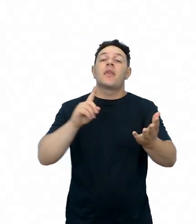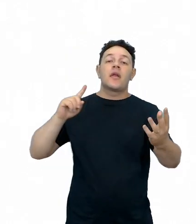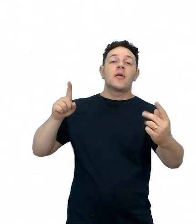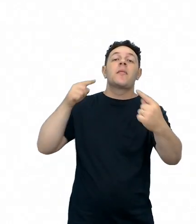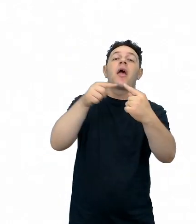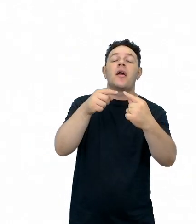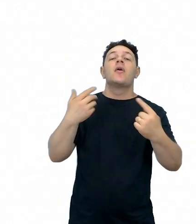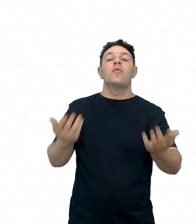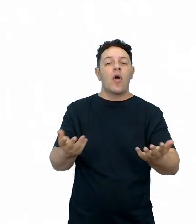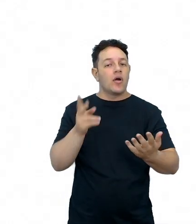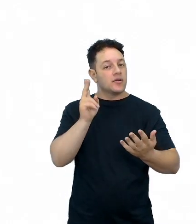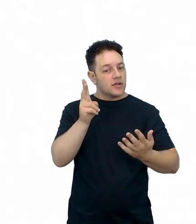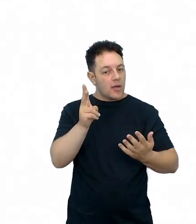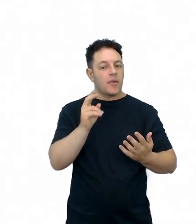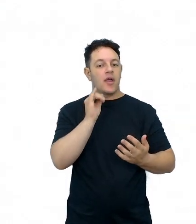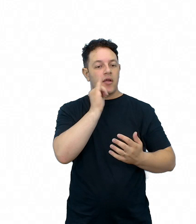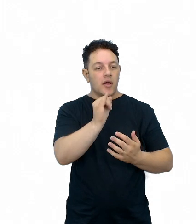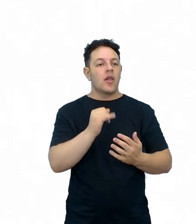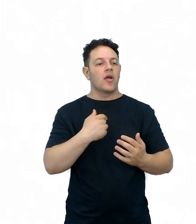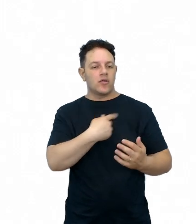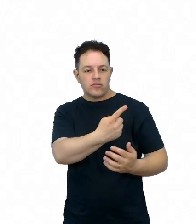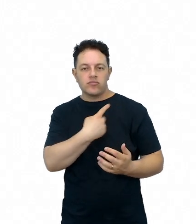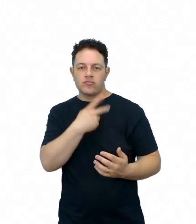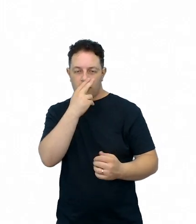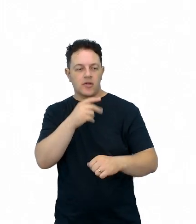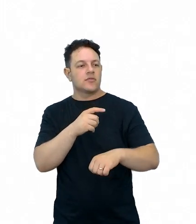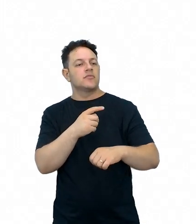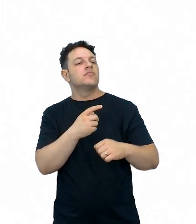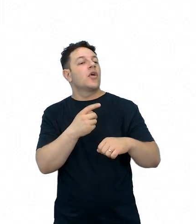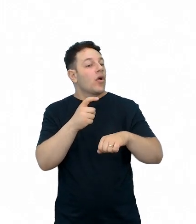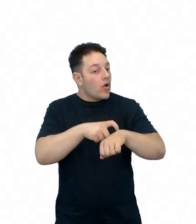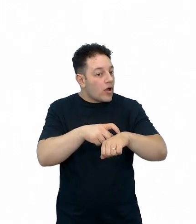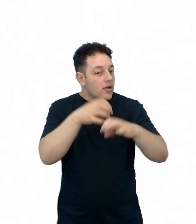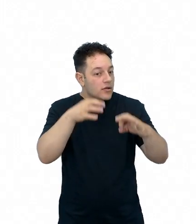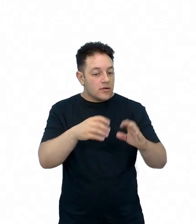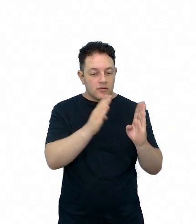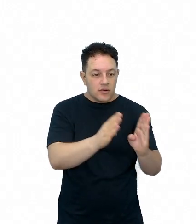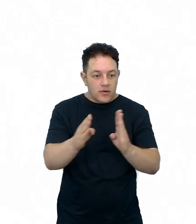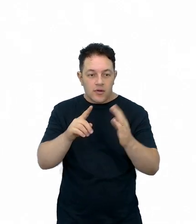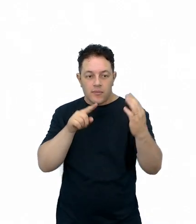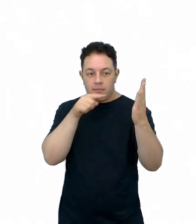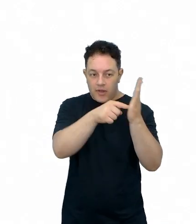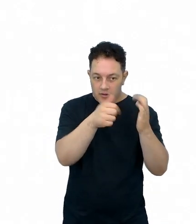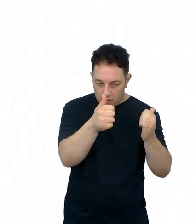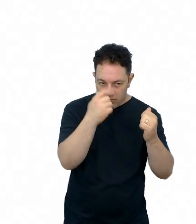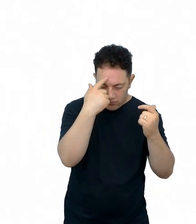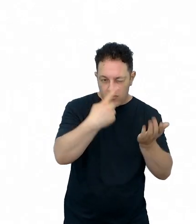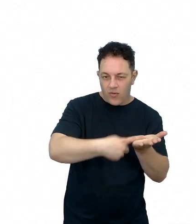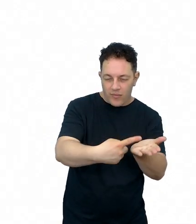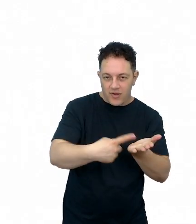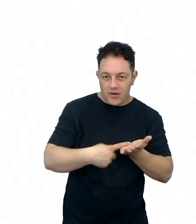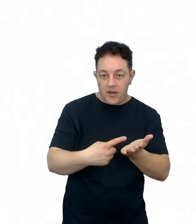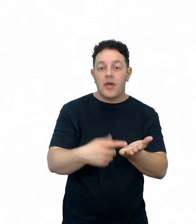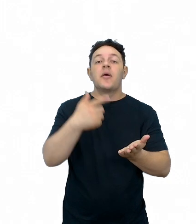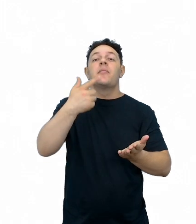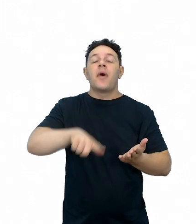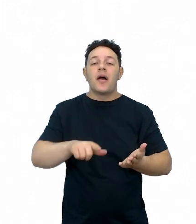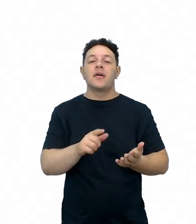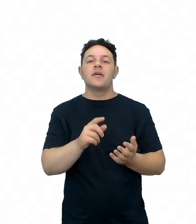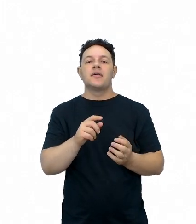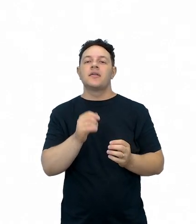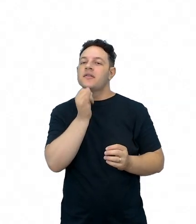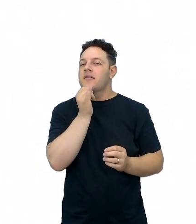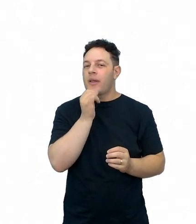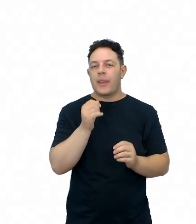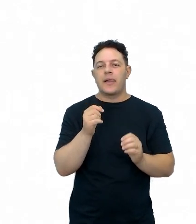os estudantes, sempre em parceria, em linhas de tempo, e eu preciso fazer aí uma divisão bem legal do trabalho e